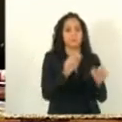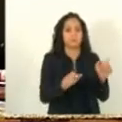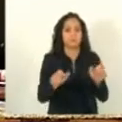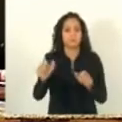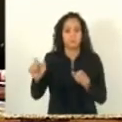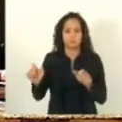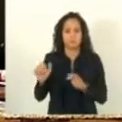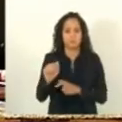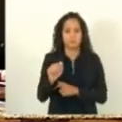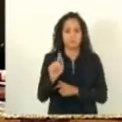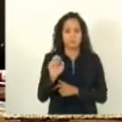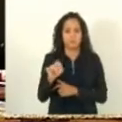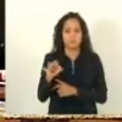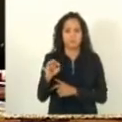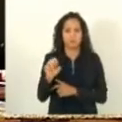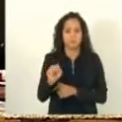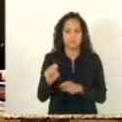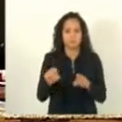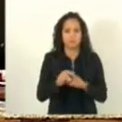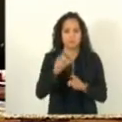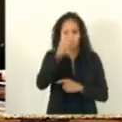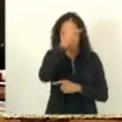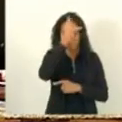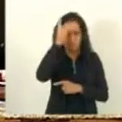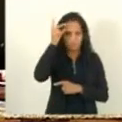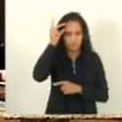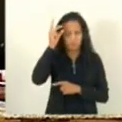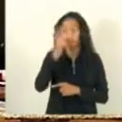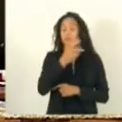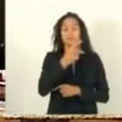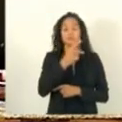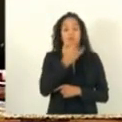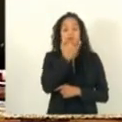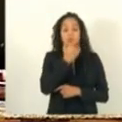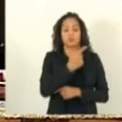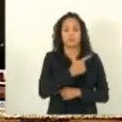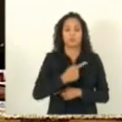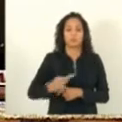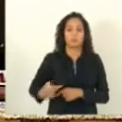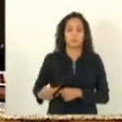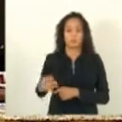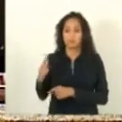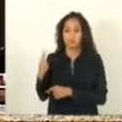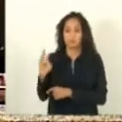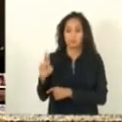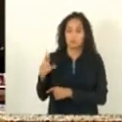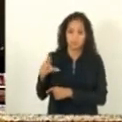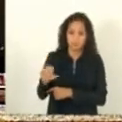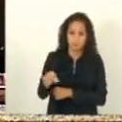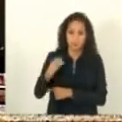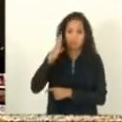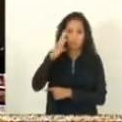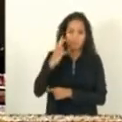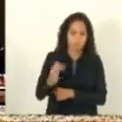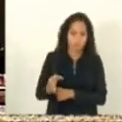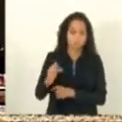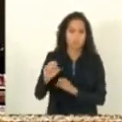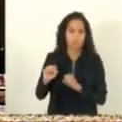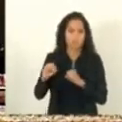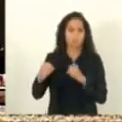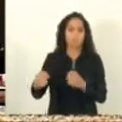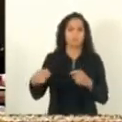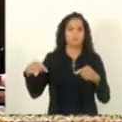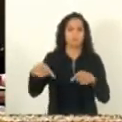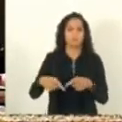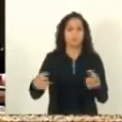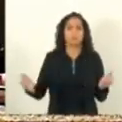na pessoa do nosso presidente Bruno, pela sua compreensão, determinação de chegar nesse